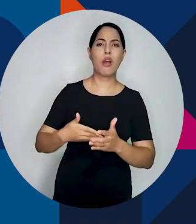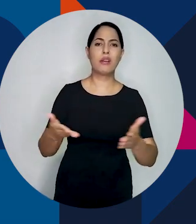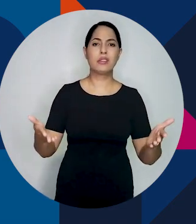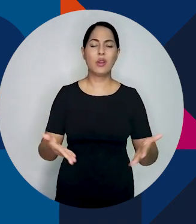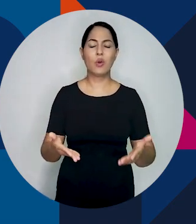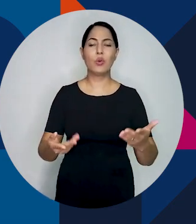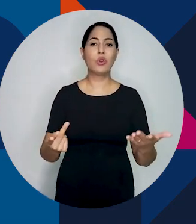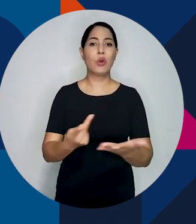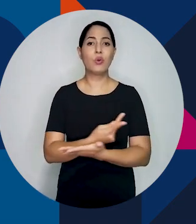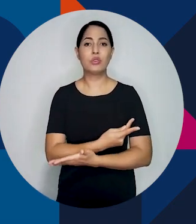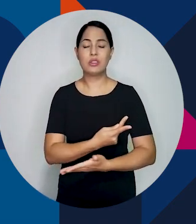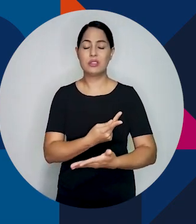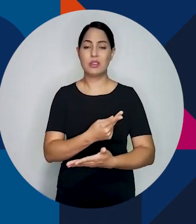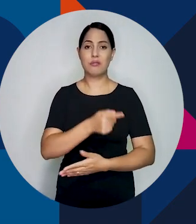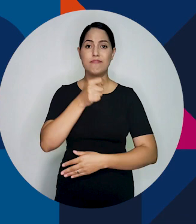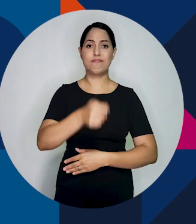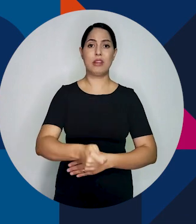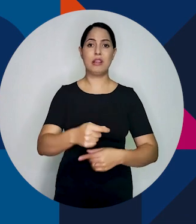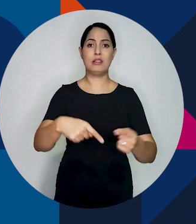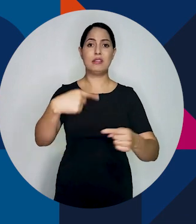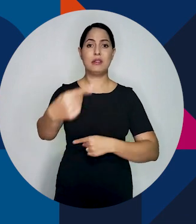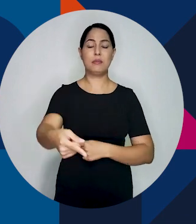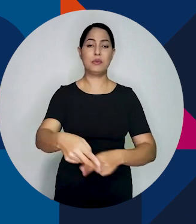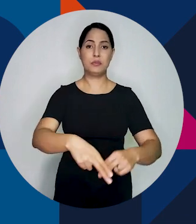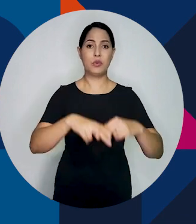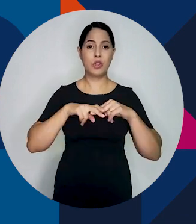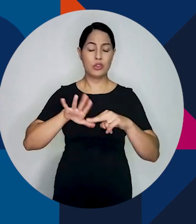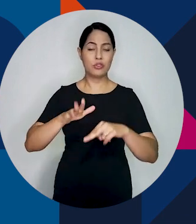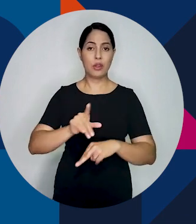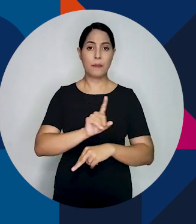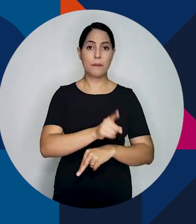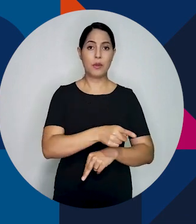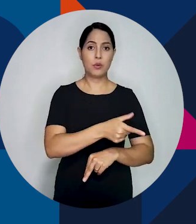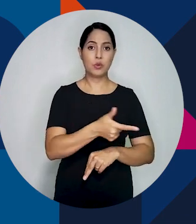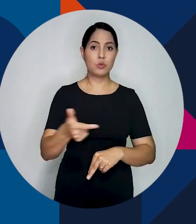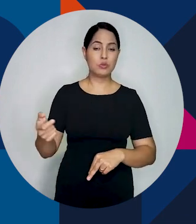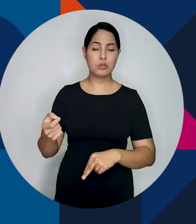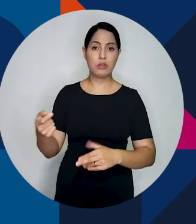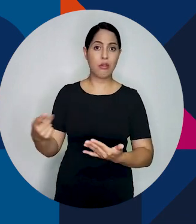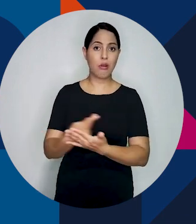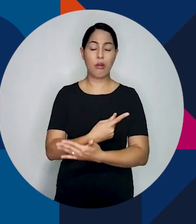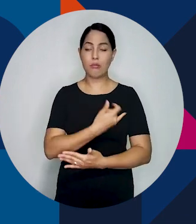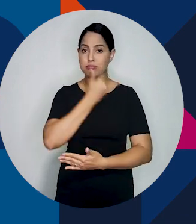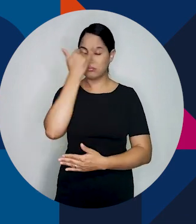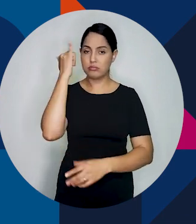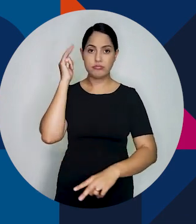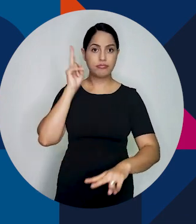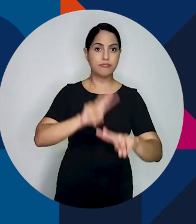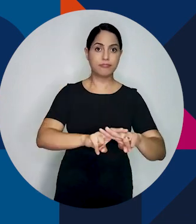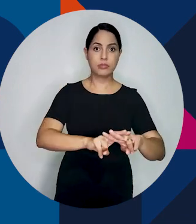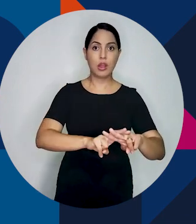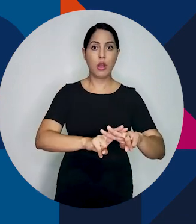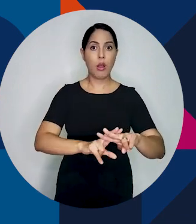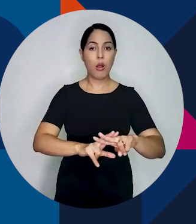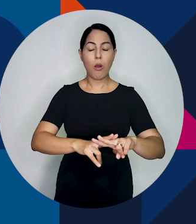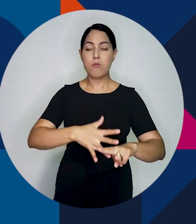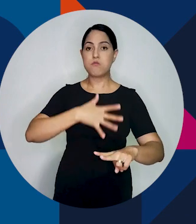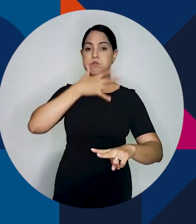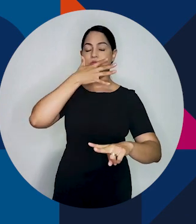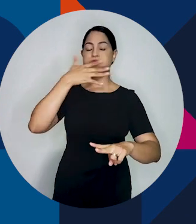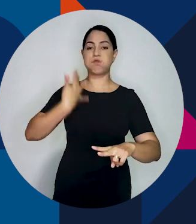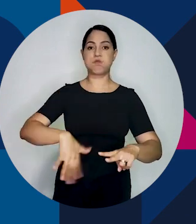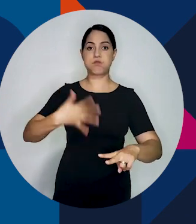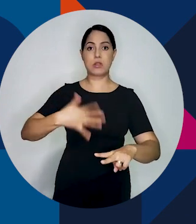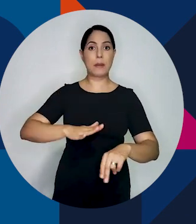para cá, é o pós-decisão, é tudo que vem acontecendo depois dessas decisões, né? Foram 1.200 pessoas que entraram de uma hora para outra no